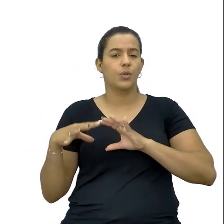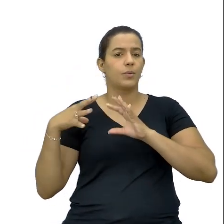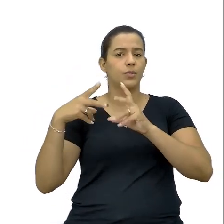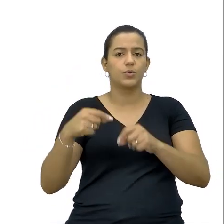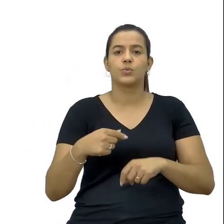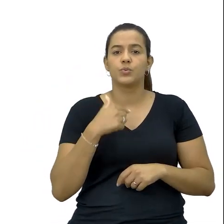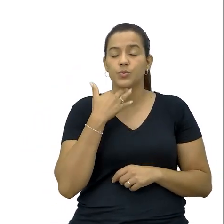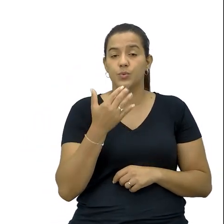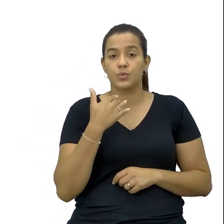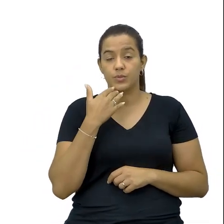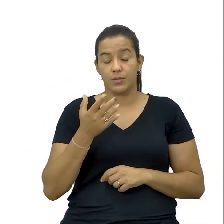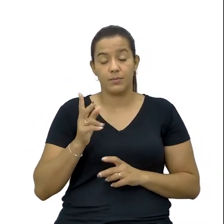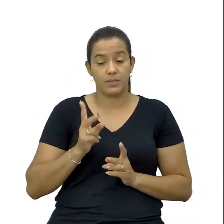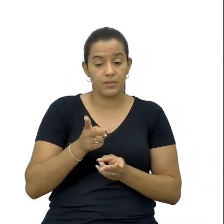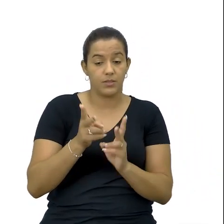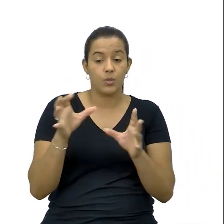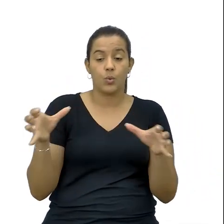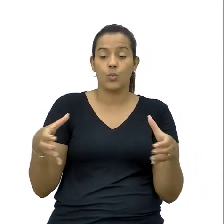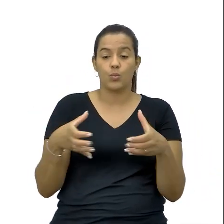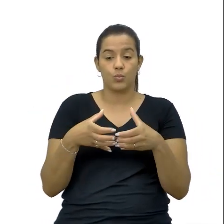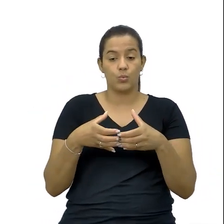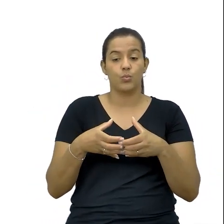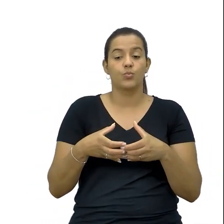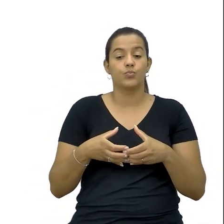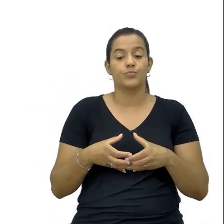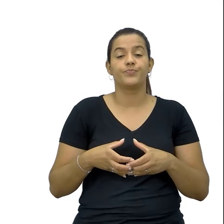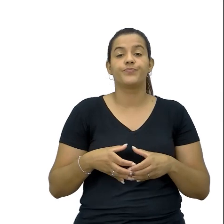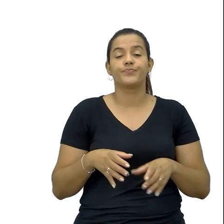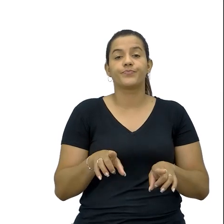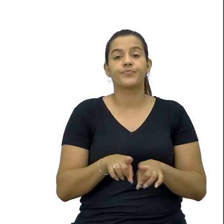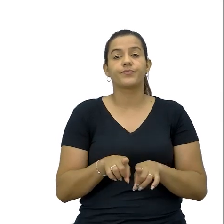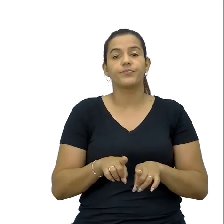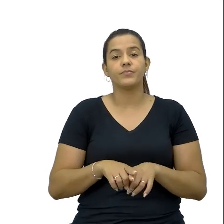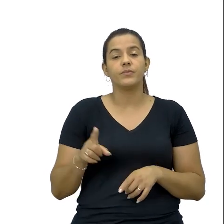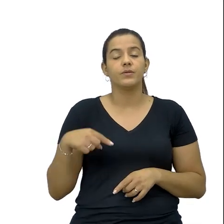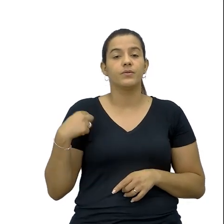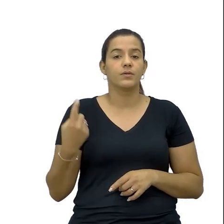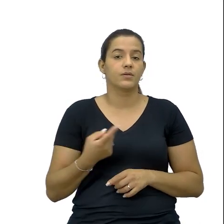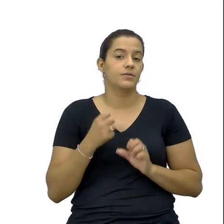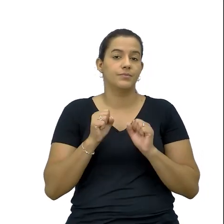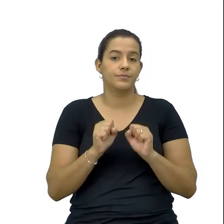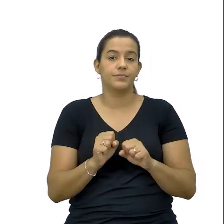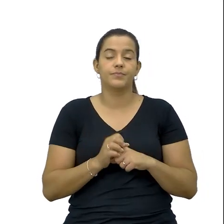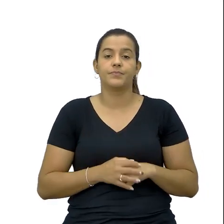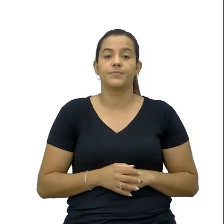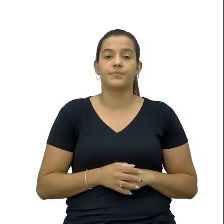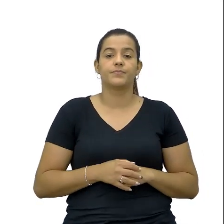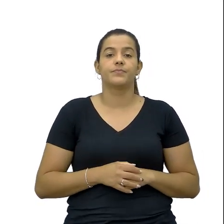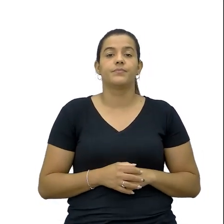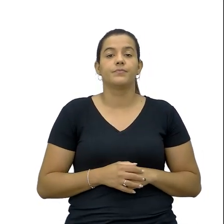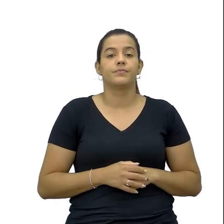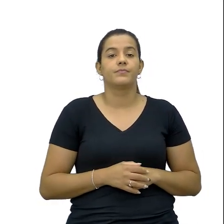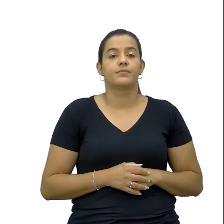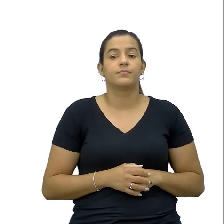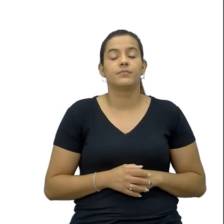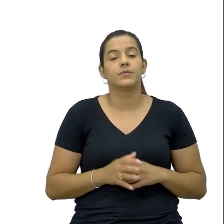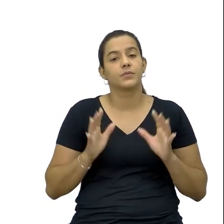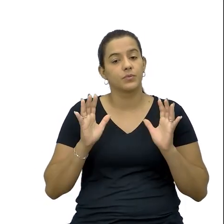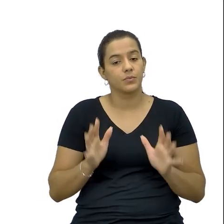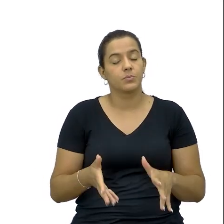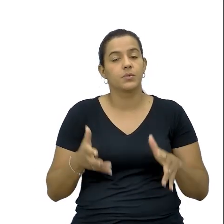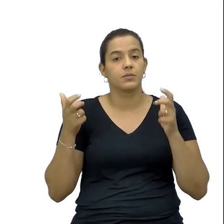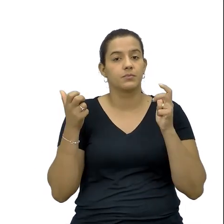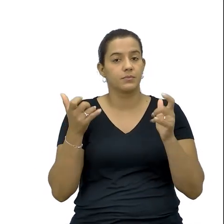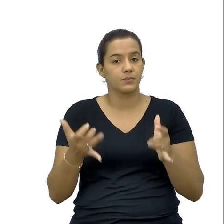mas vamos dando por grupos dentro do que a gente pode, né? E, como eu já